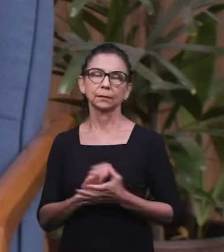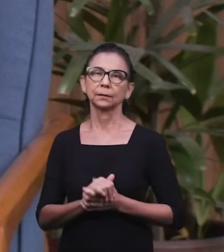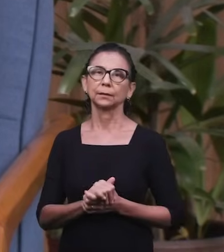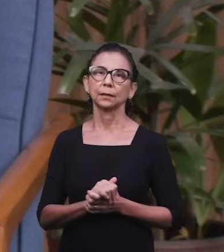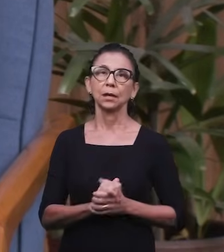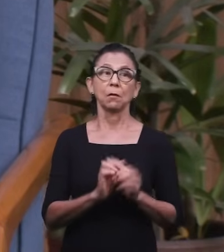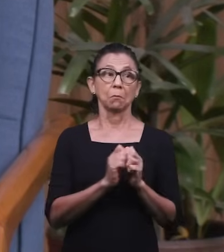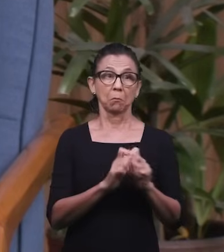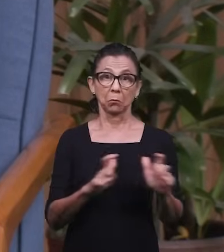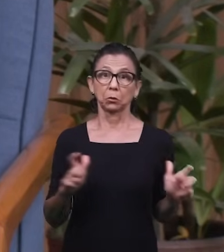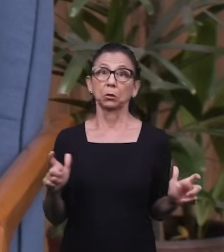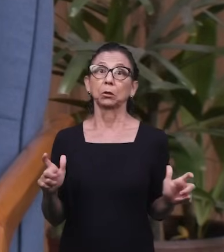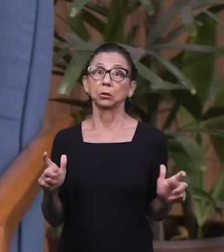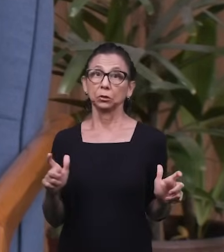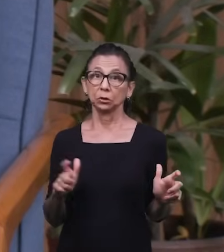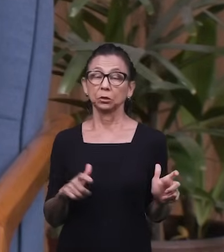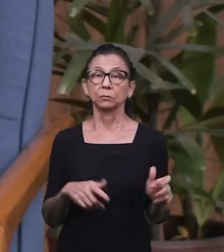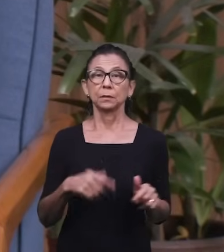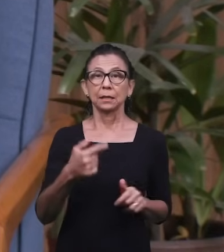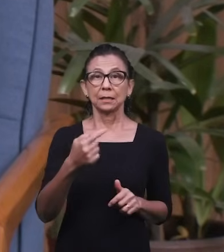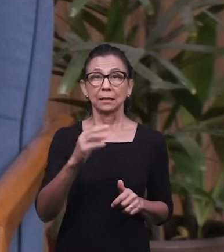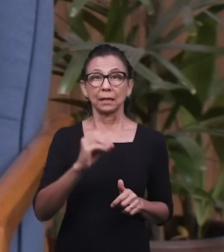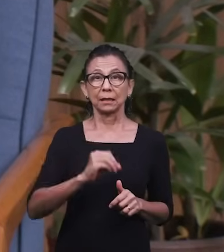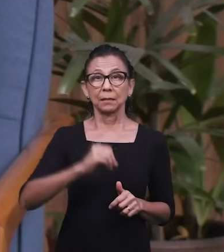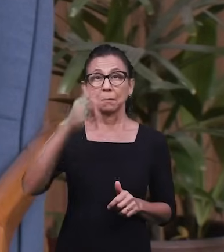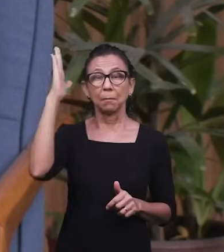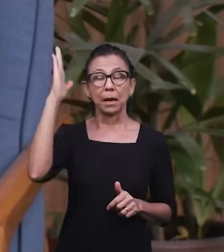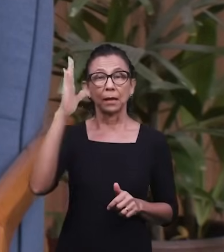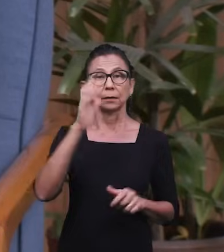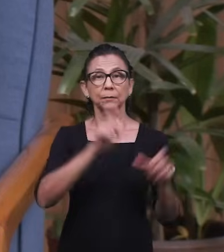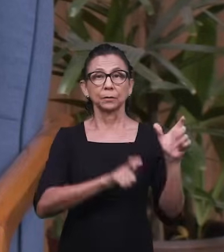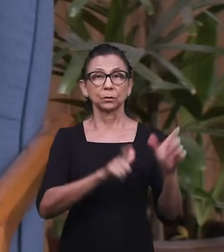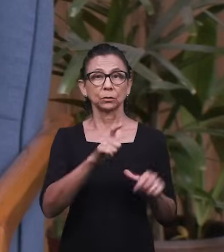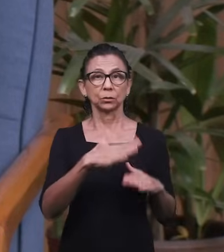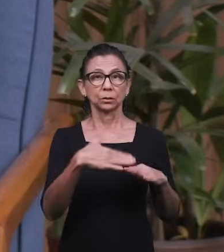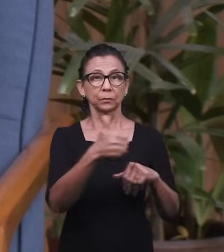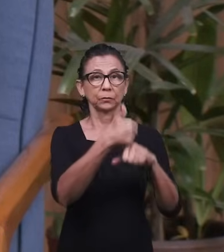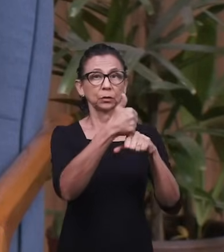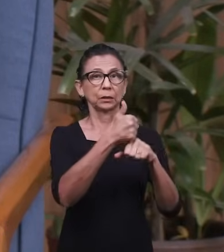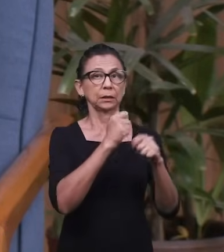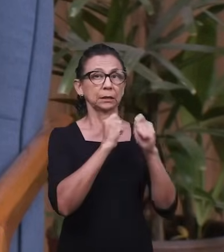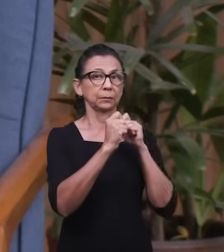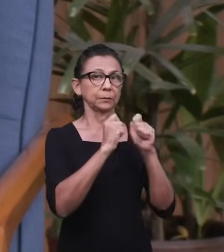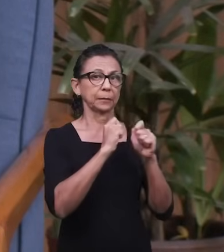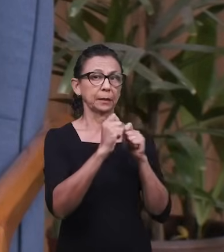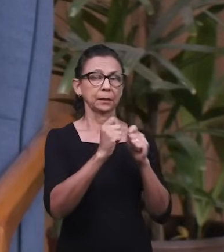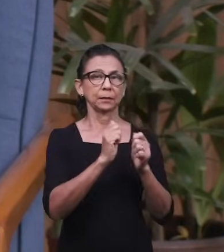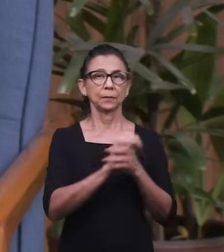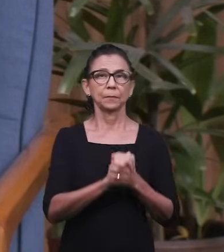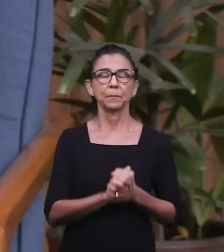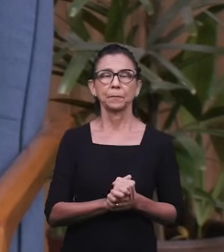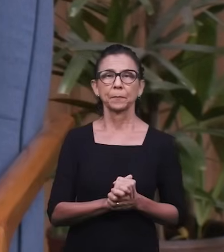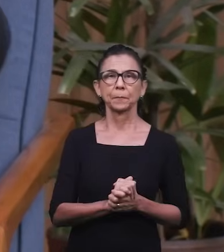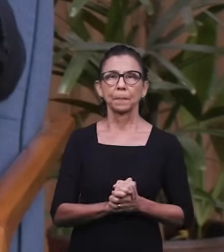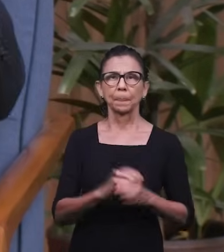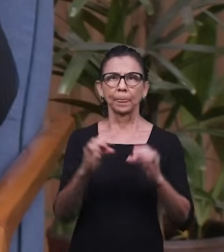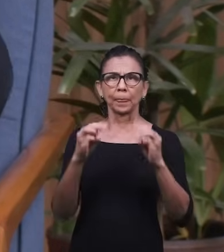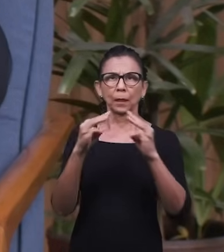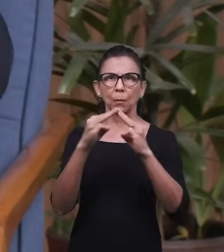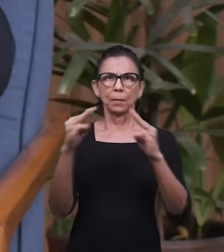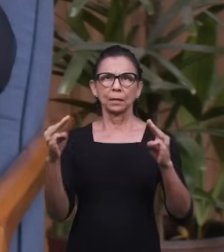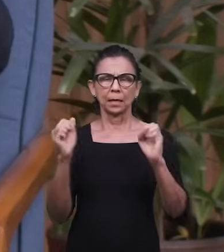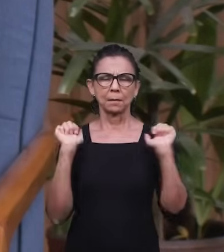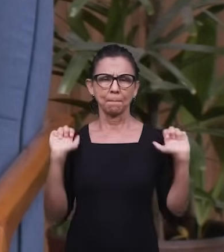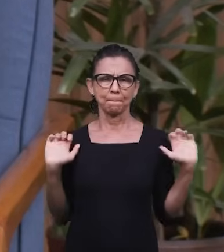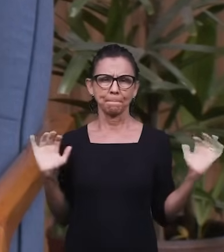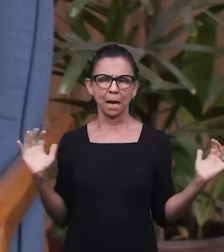número impressionante dessa vez, né, mais de 70 profissionais de imprensa ali dentro. Ali as laterais do Manaim,